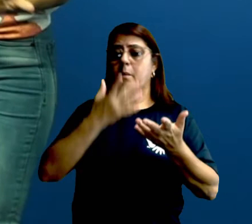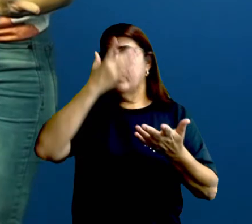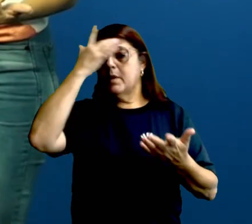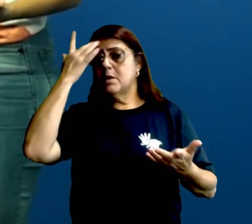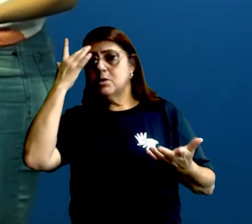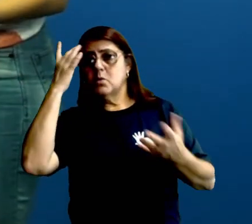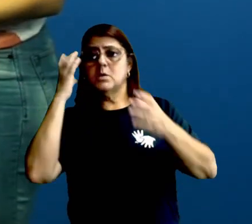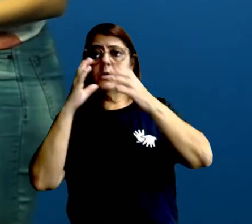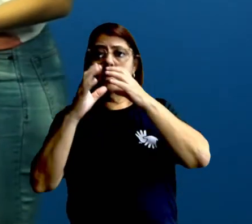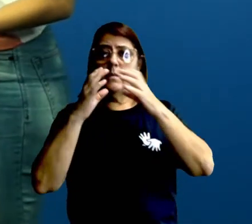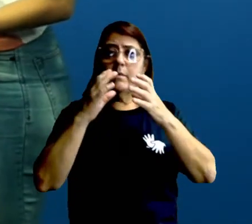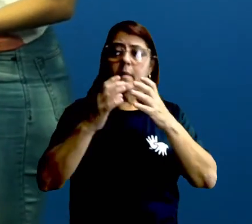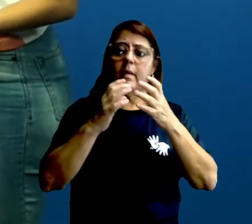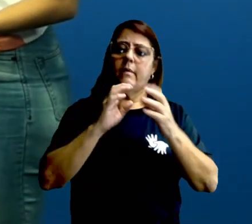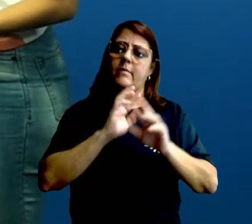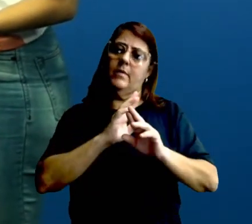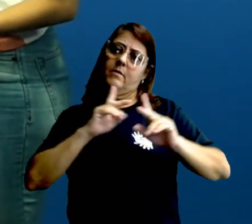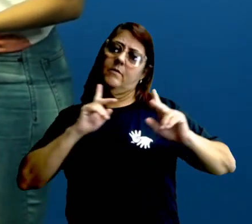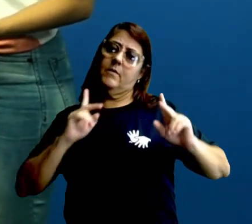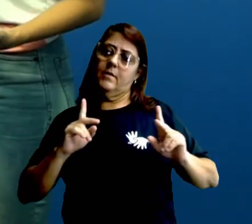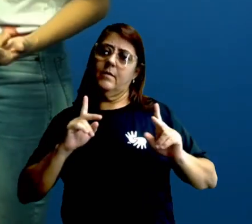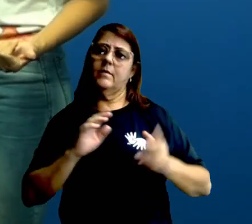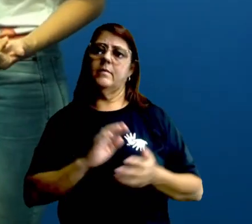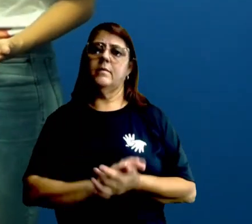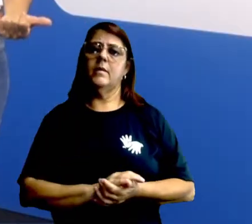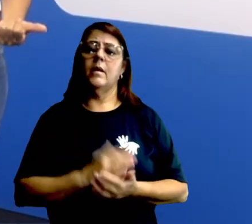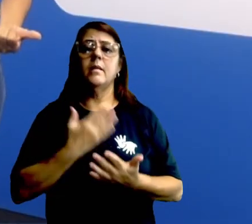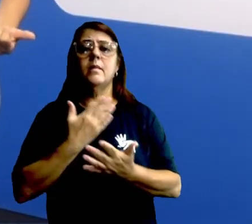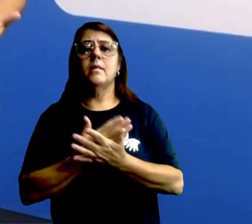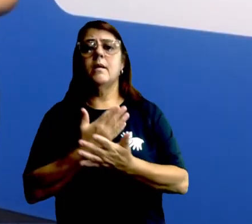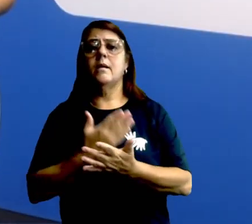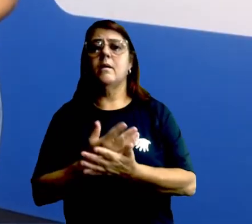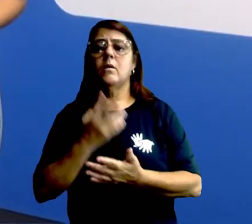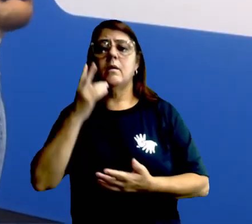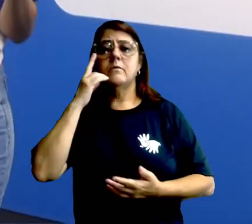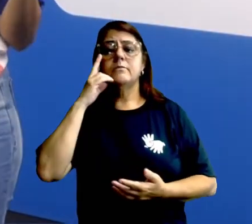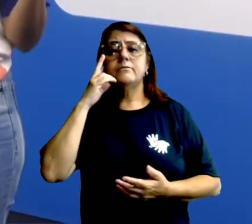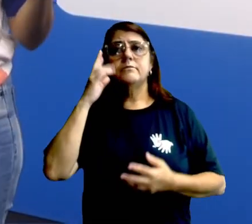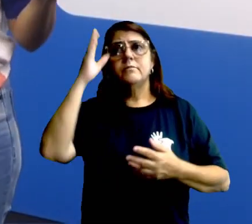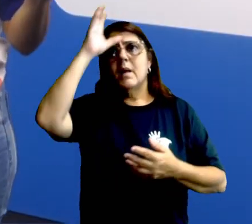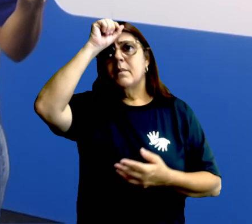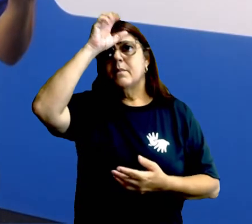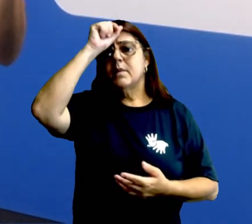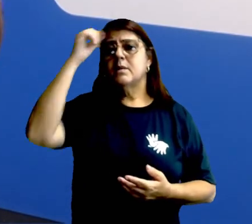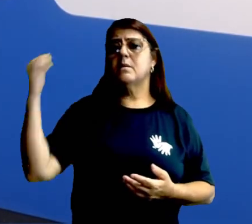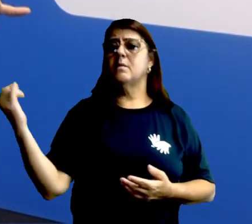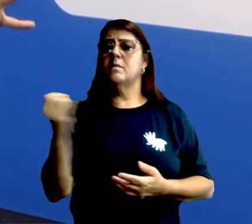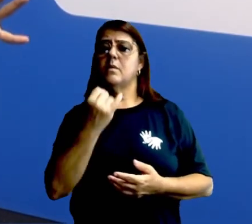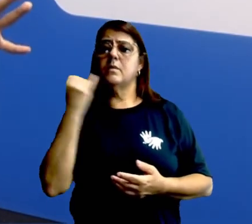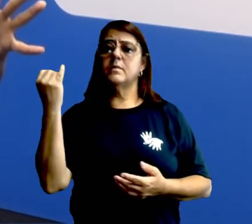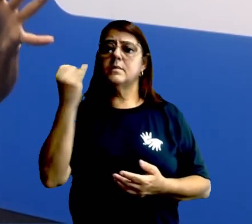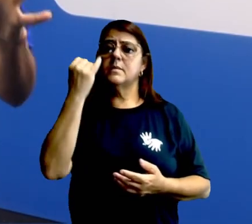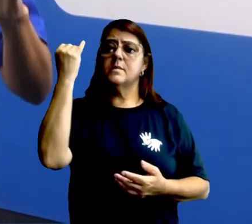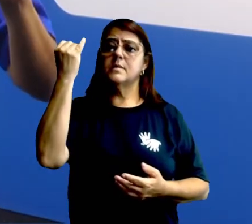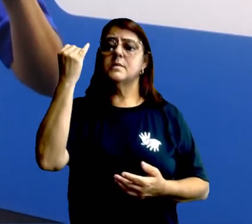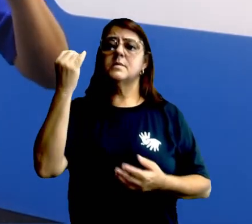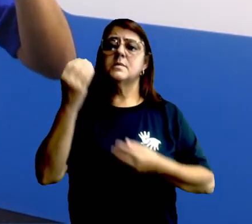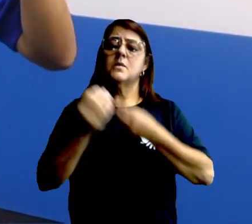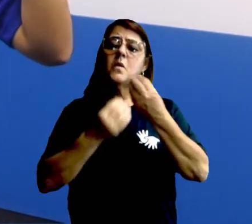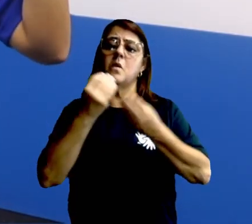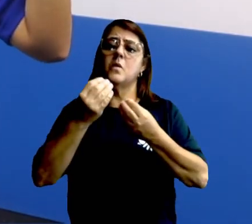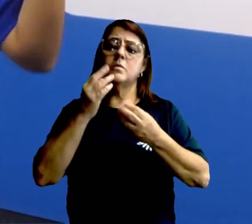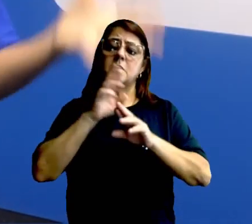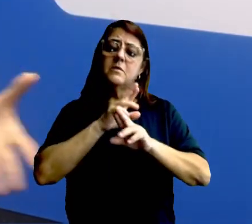davam, entenderam? Então, nessa aula a gente viu a importância